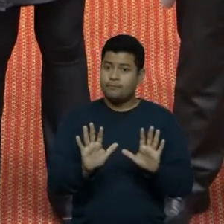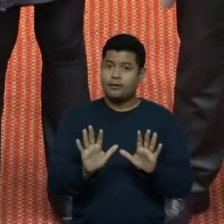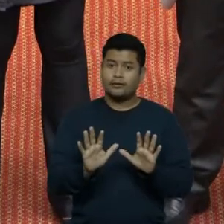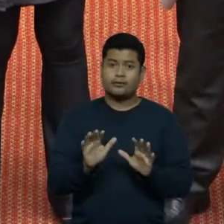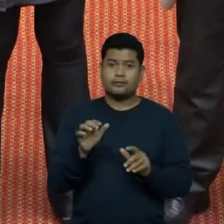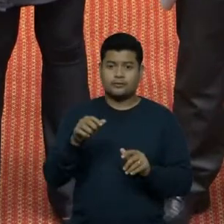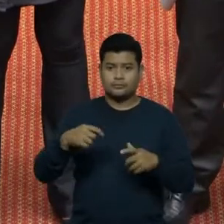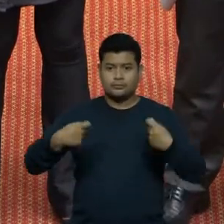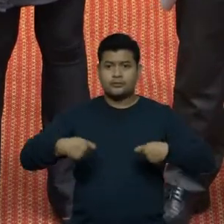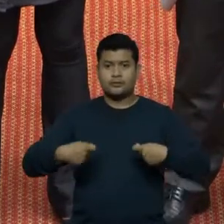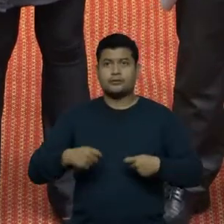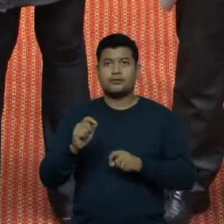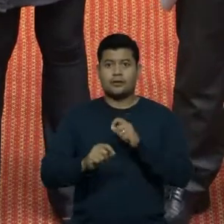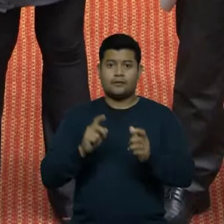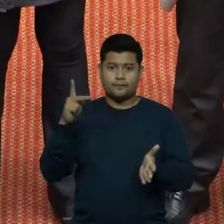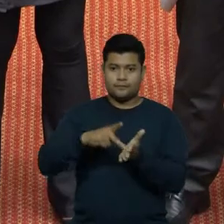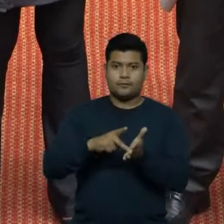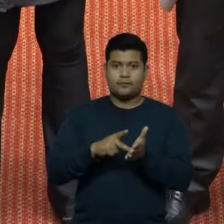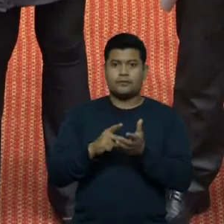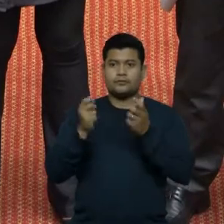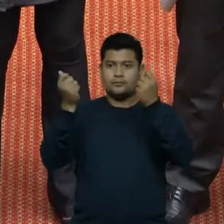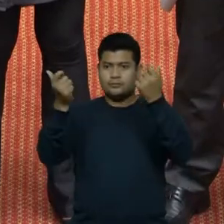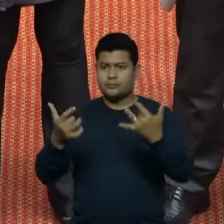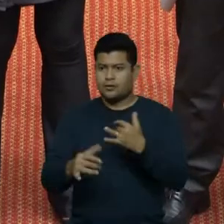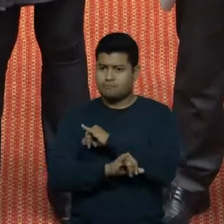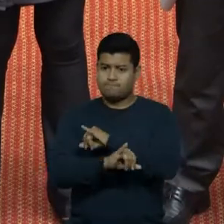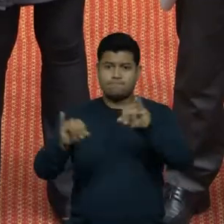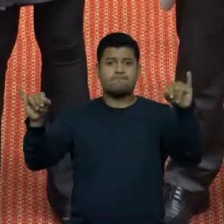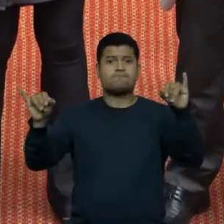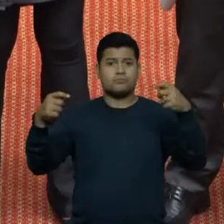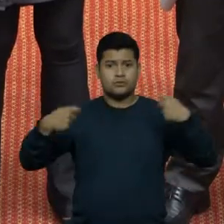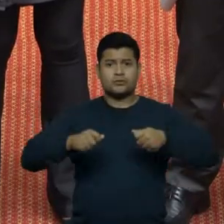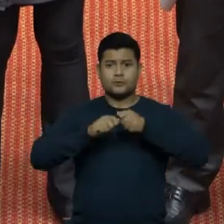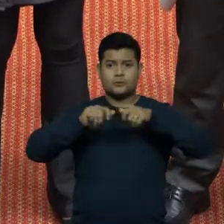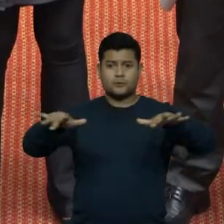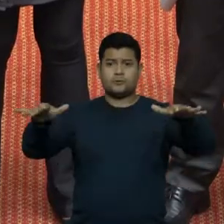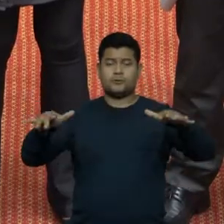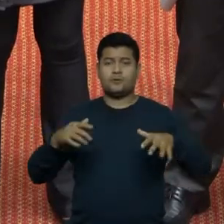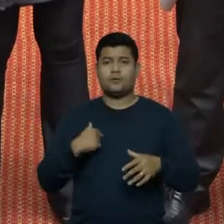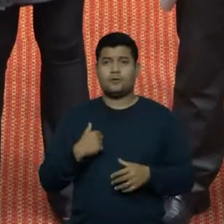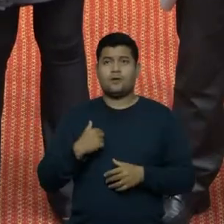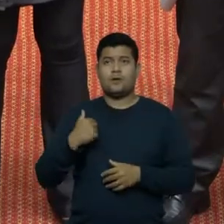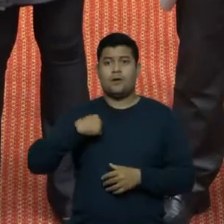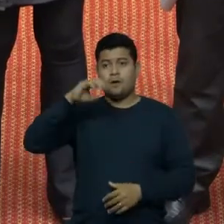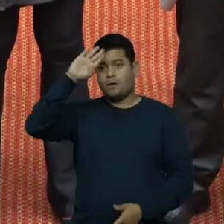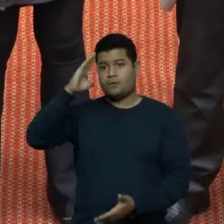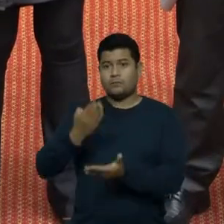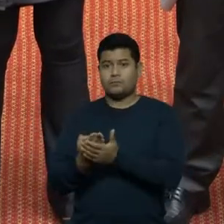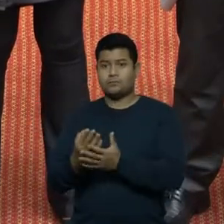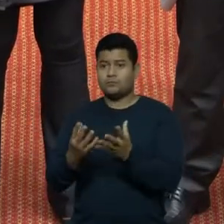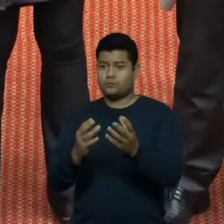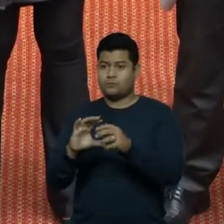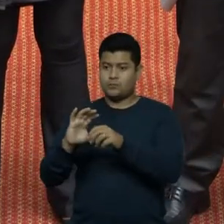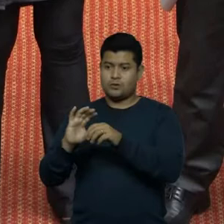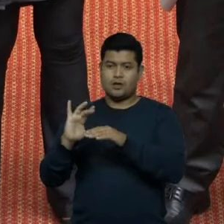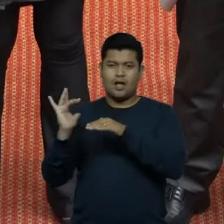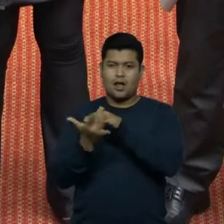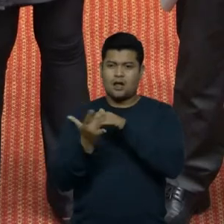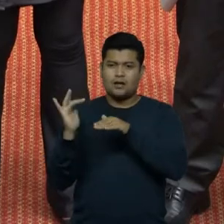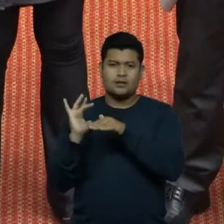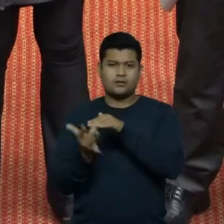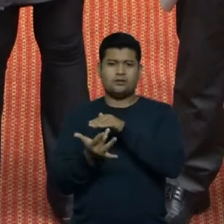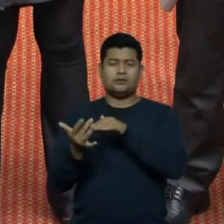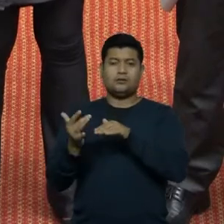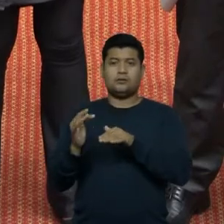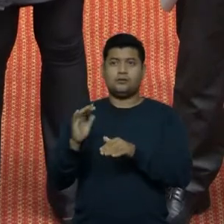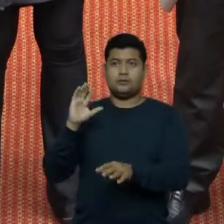Parlamento é porque nos últimos dias foi acredito que no mundo de mundo tecnológico rede social WhatsApp